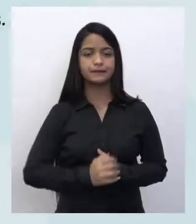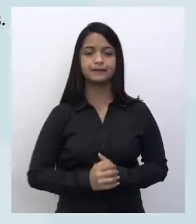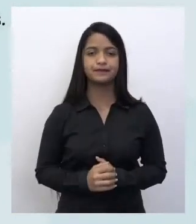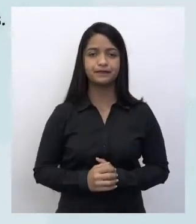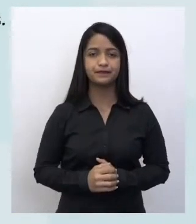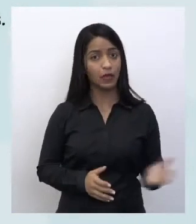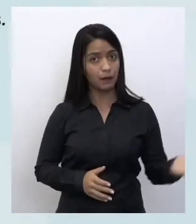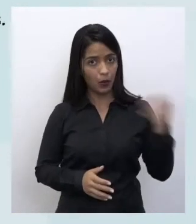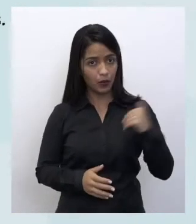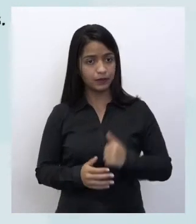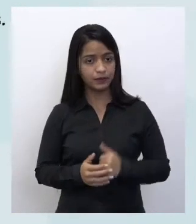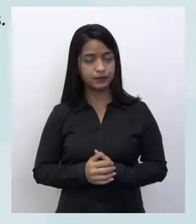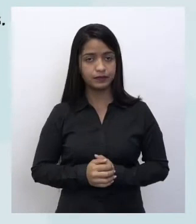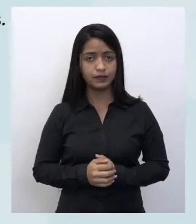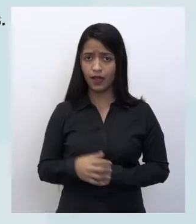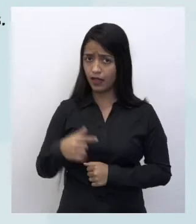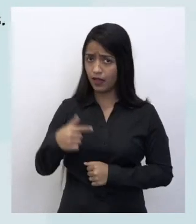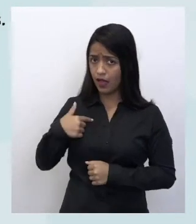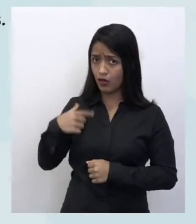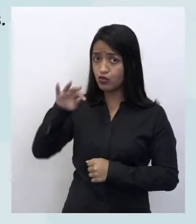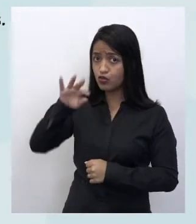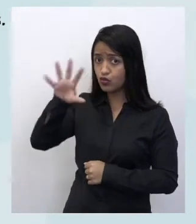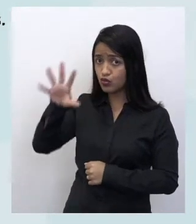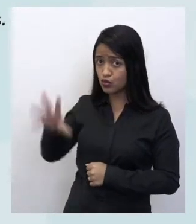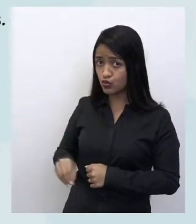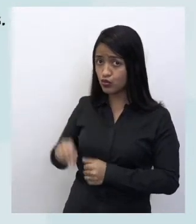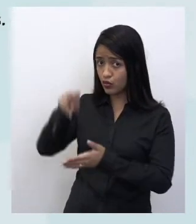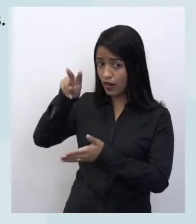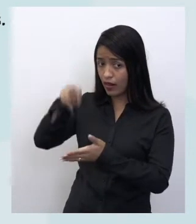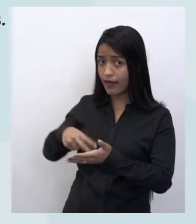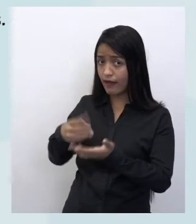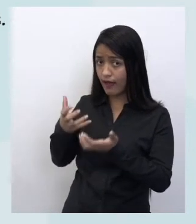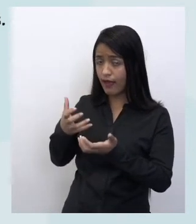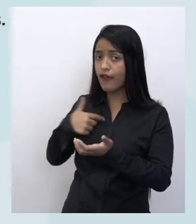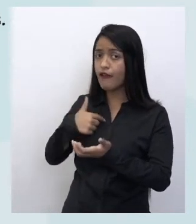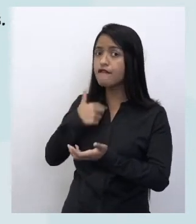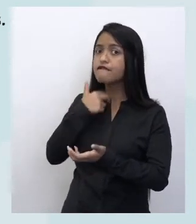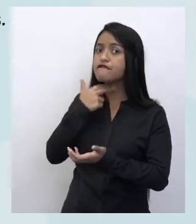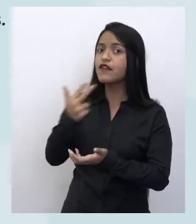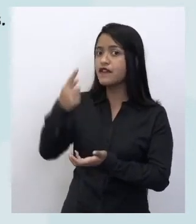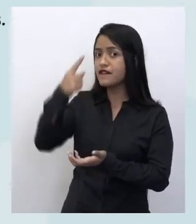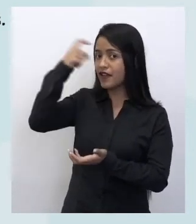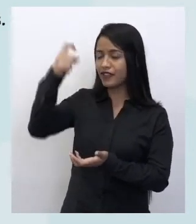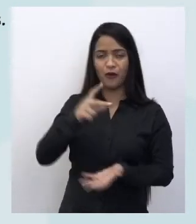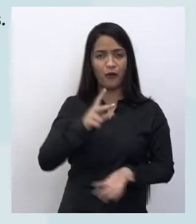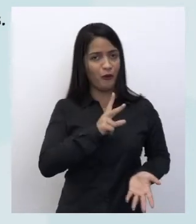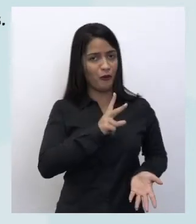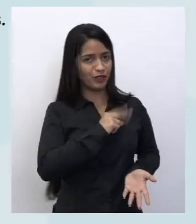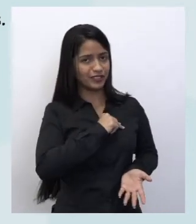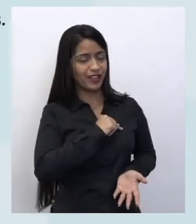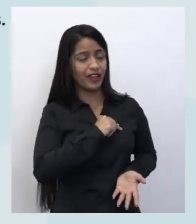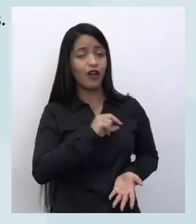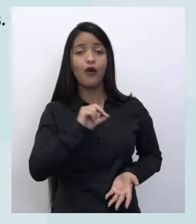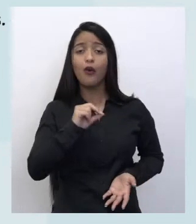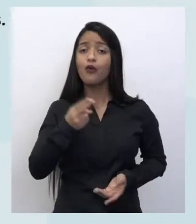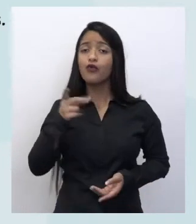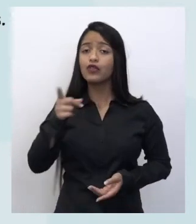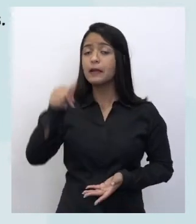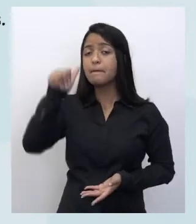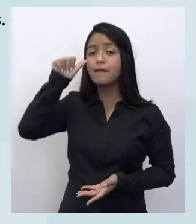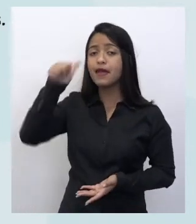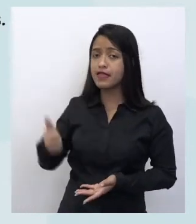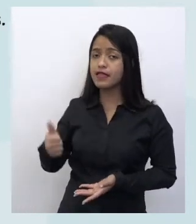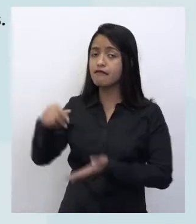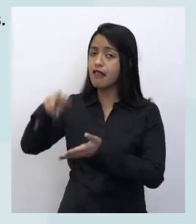lá. Hoje eu tô ótima aqui. Quer que eu leia tudo e faça as vozes? Nossa Senhora. Você lê o Pedrinho e eu faço o resto. Tá